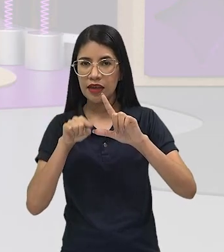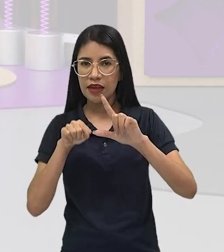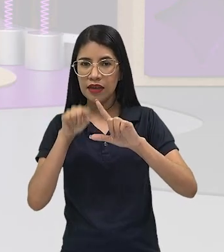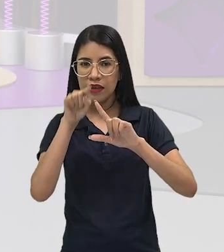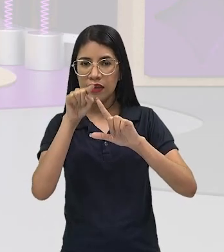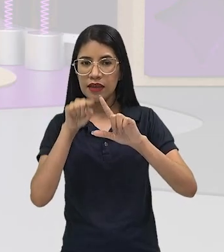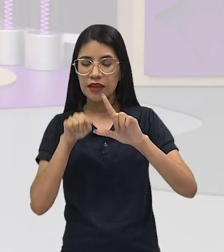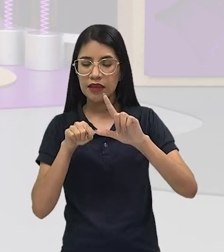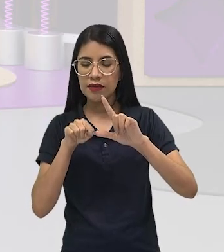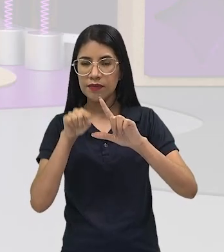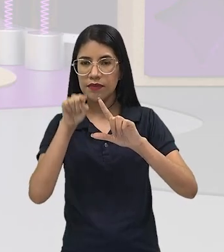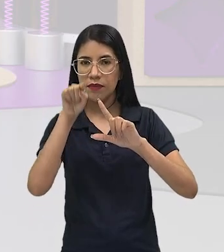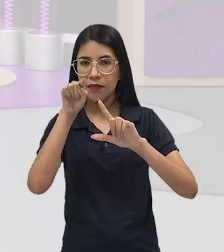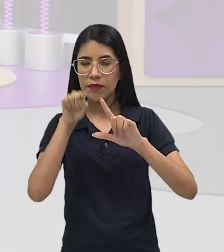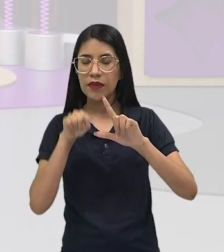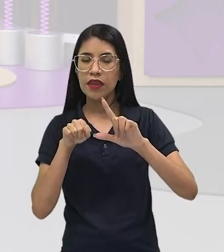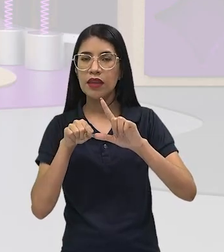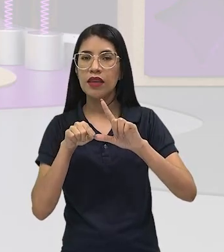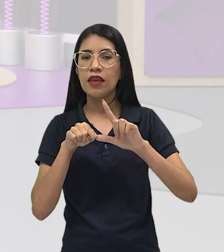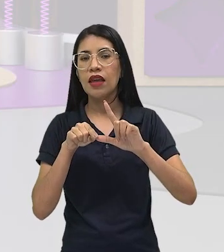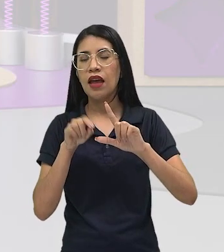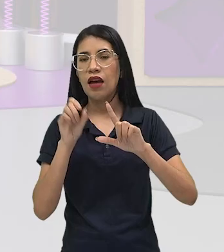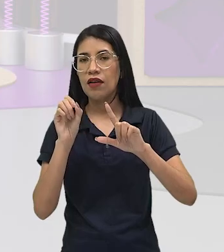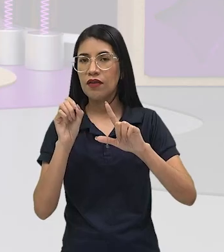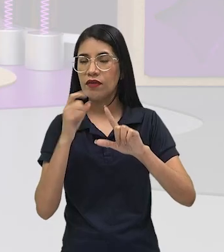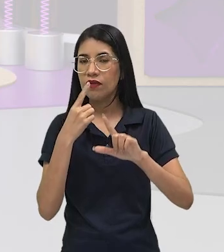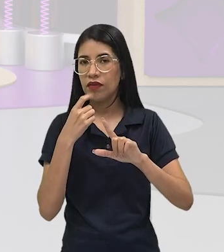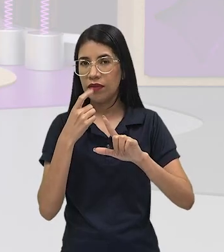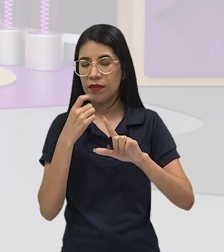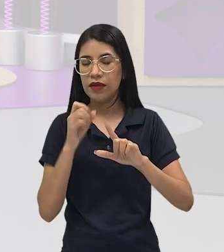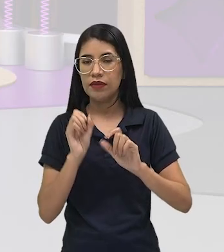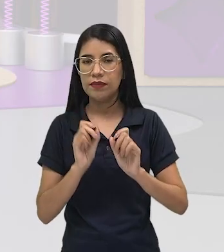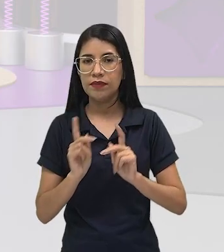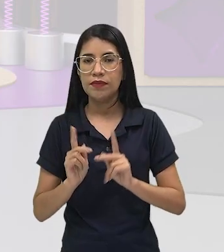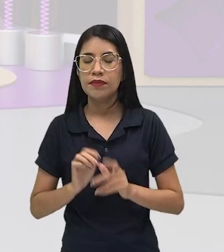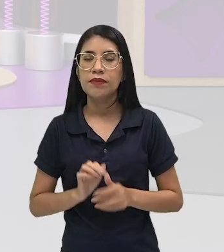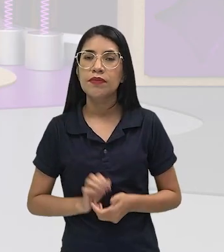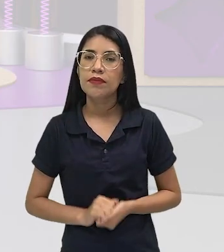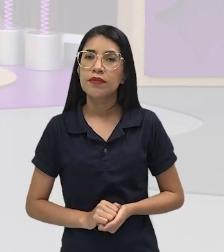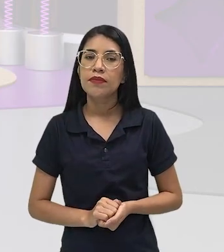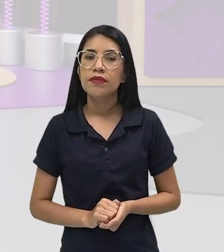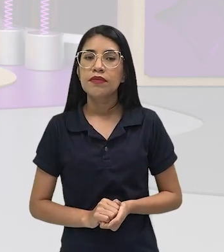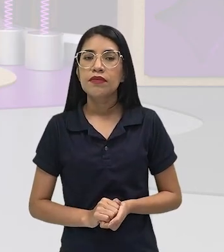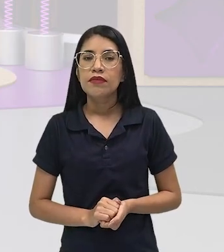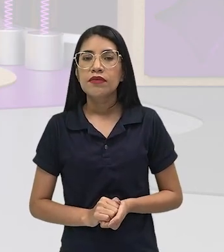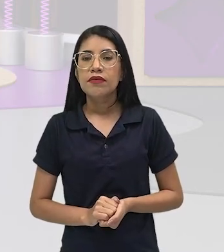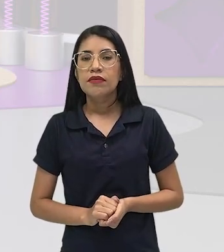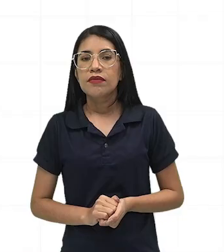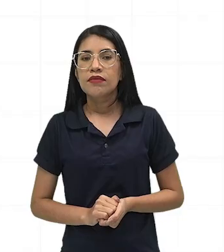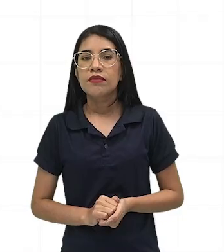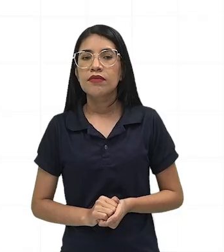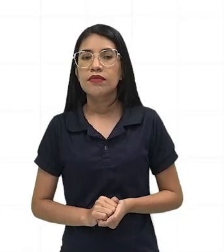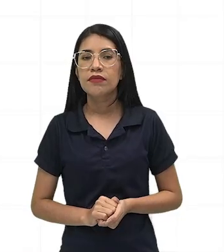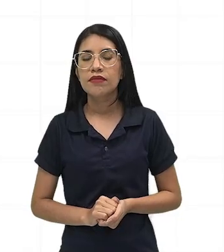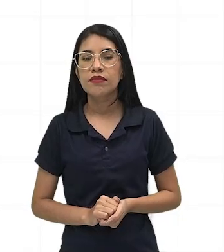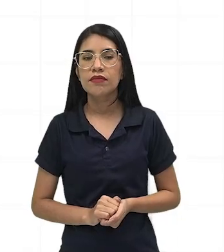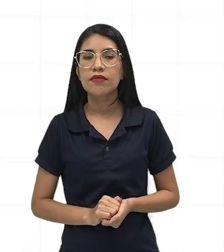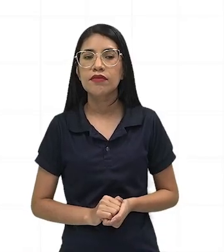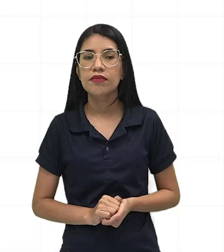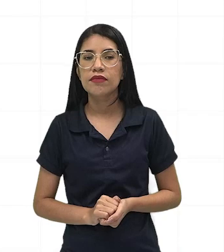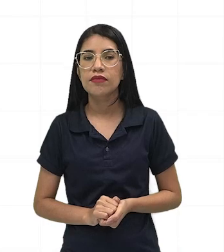reta, perpendicularmente a este segmento, ok? Então vamos lá, vamos conhecer mais.